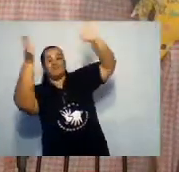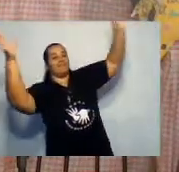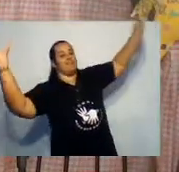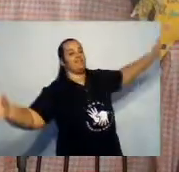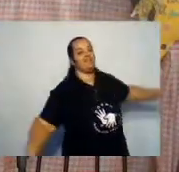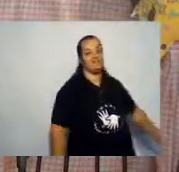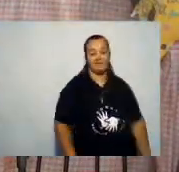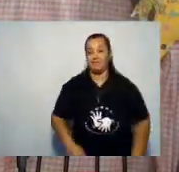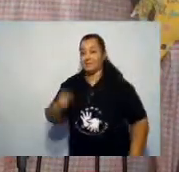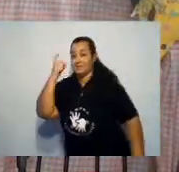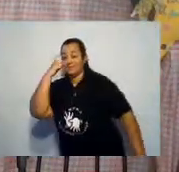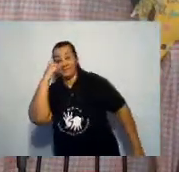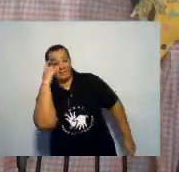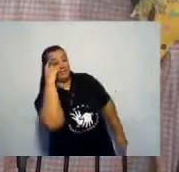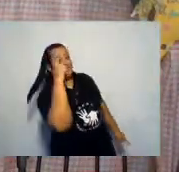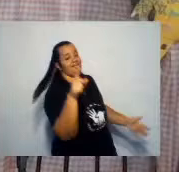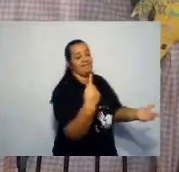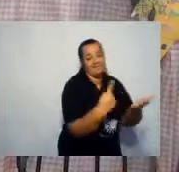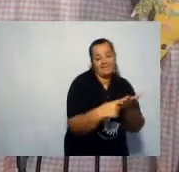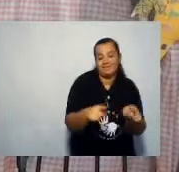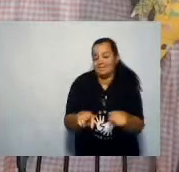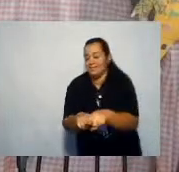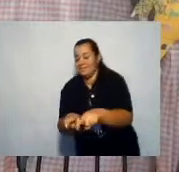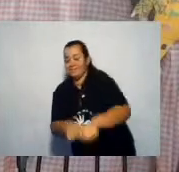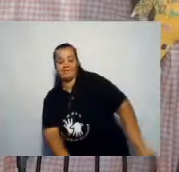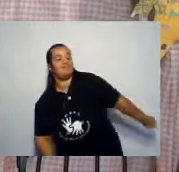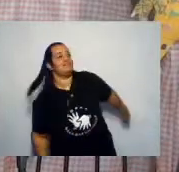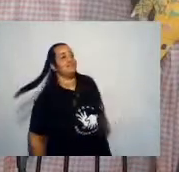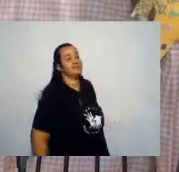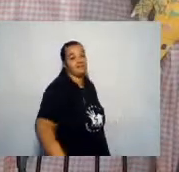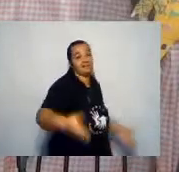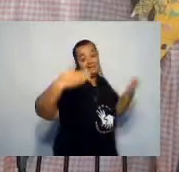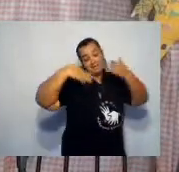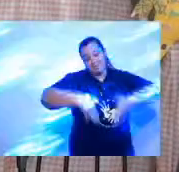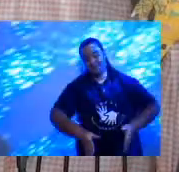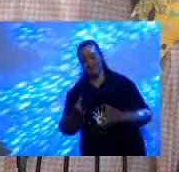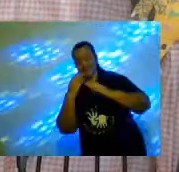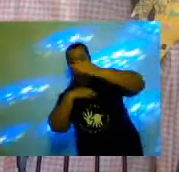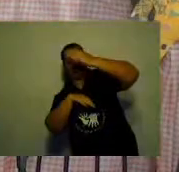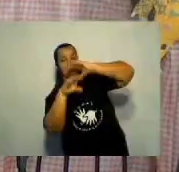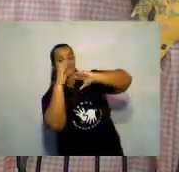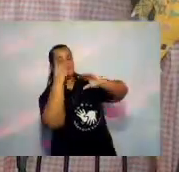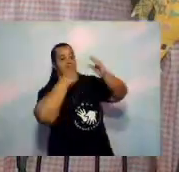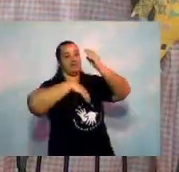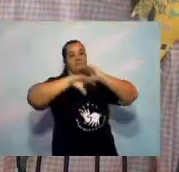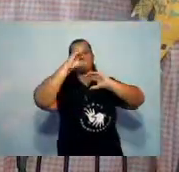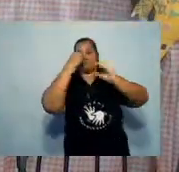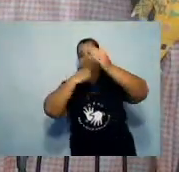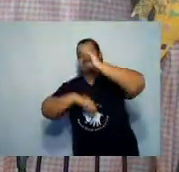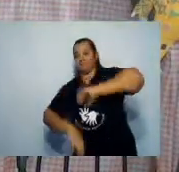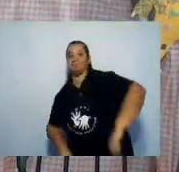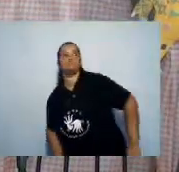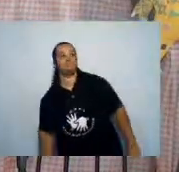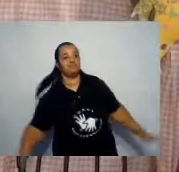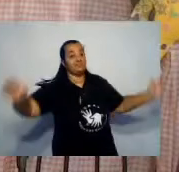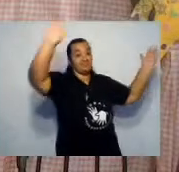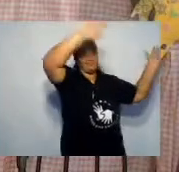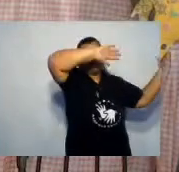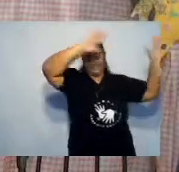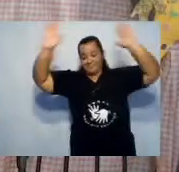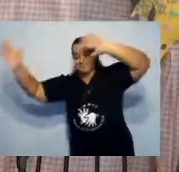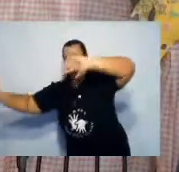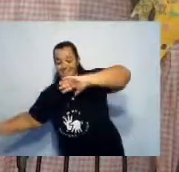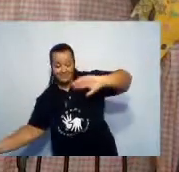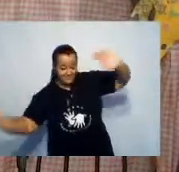ar. Pensando bem, nós temos algo em comum, porque nascemos só pra cantar. Ah!